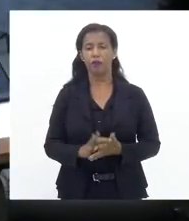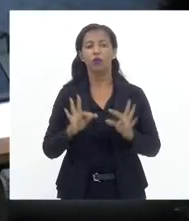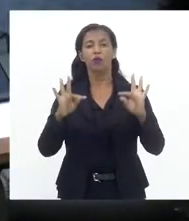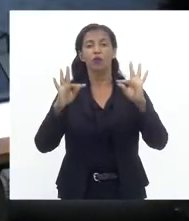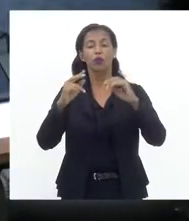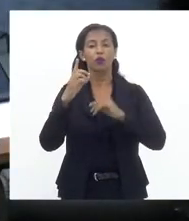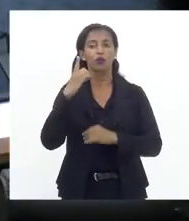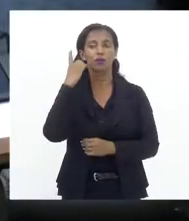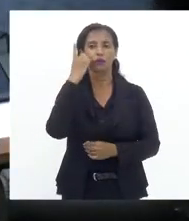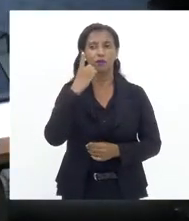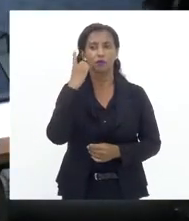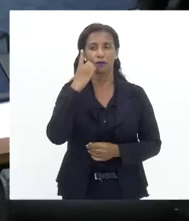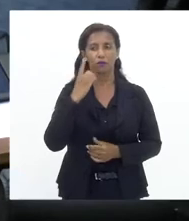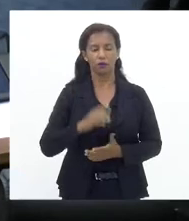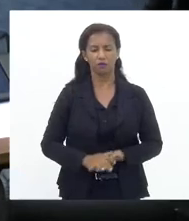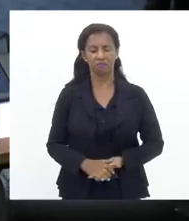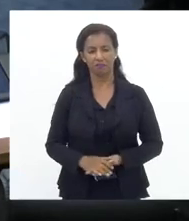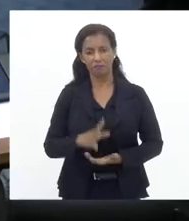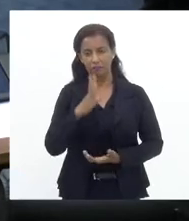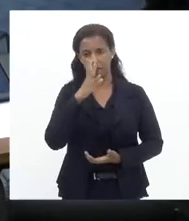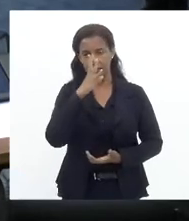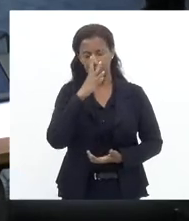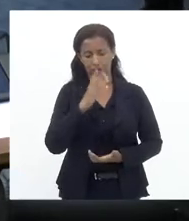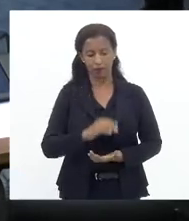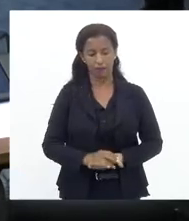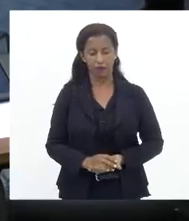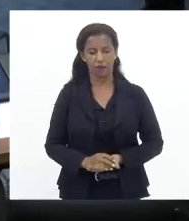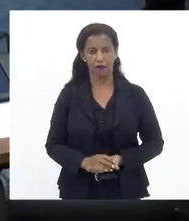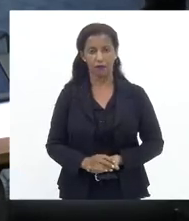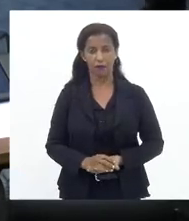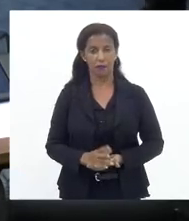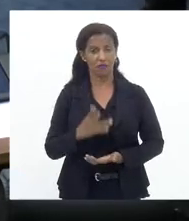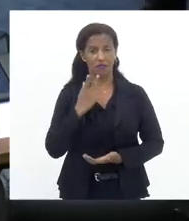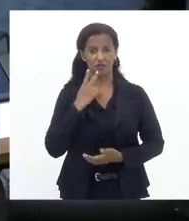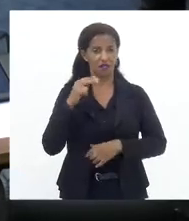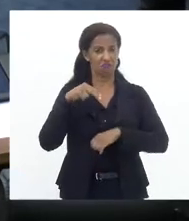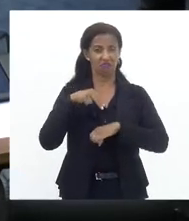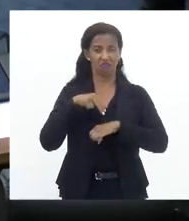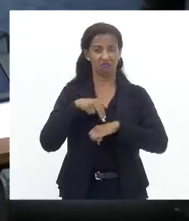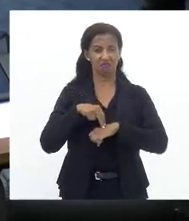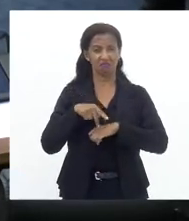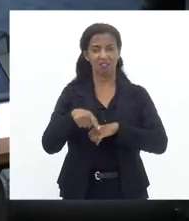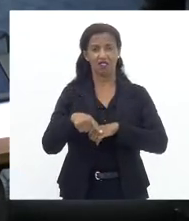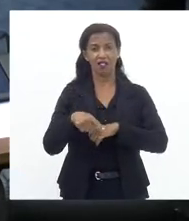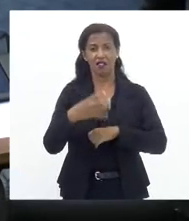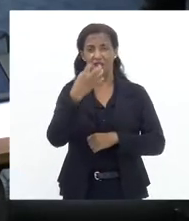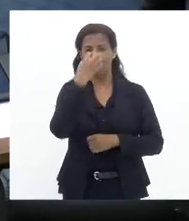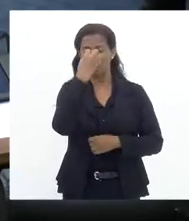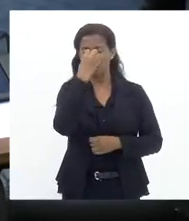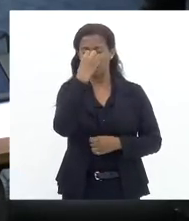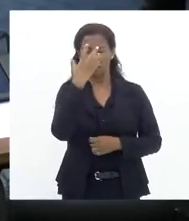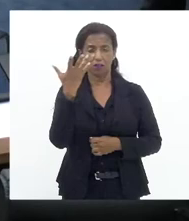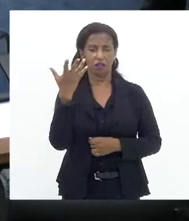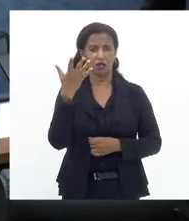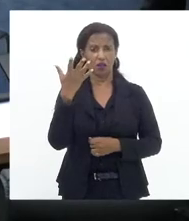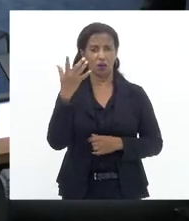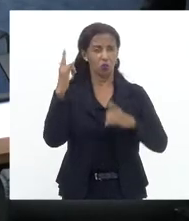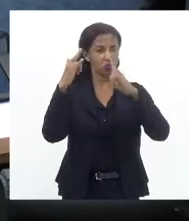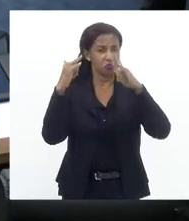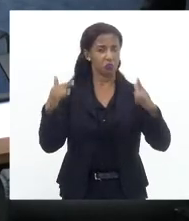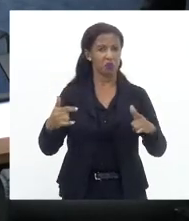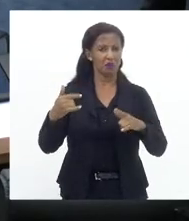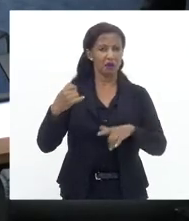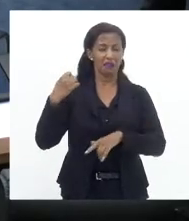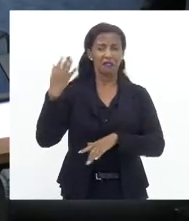e senhores deputados é impressionante né não farei isso aqui um palco do circo de horrores que